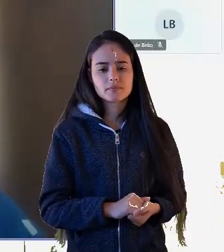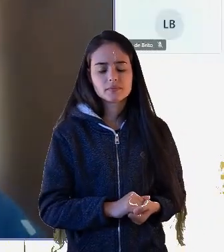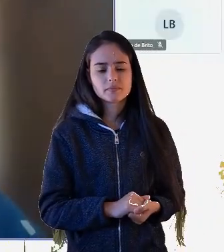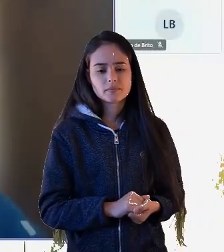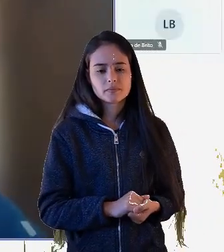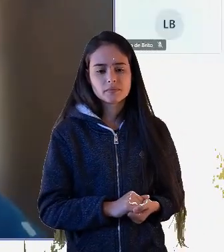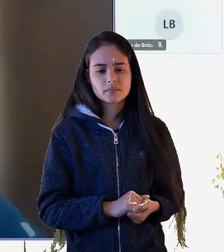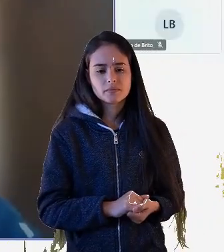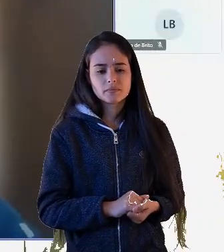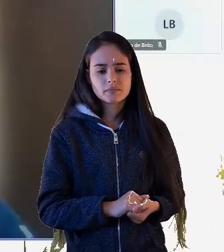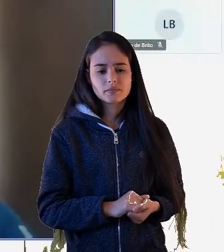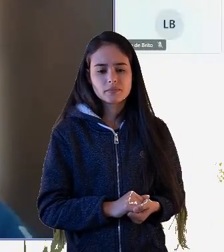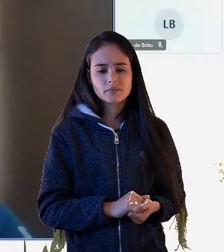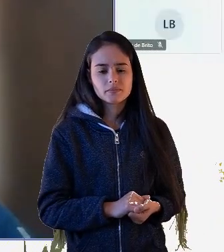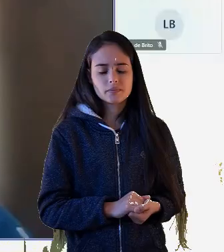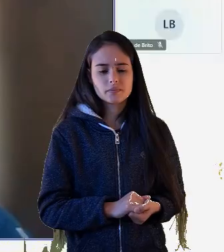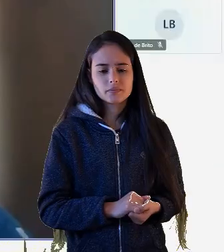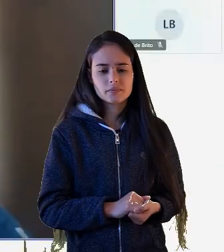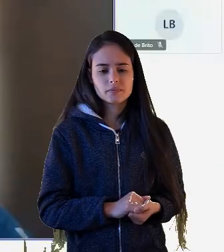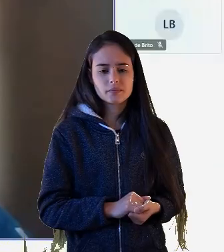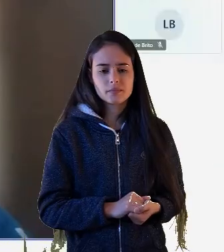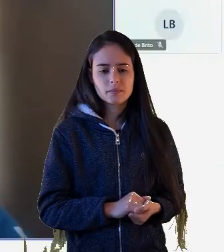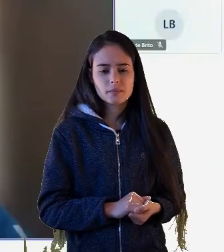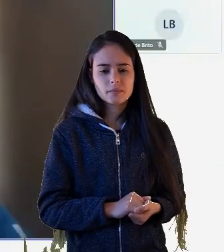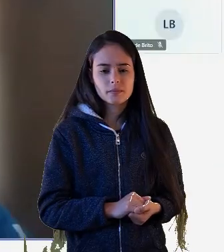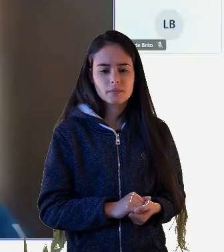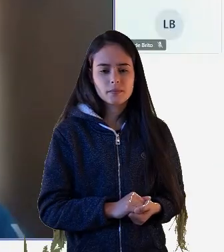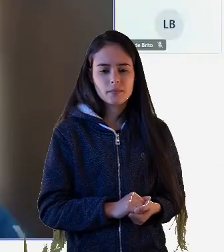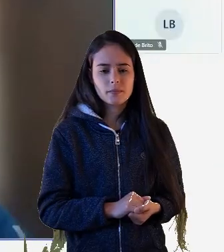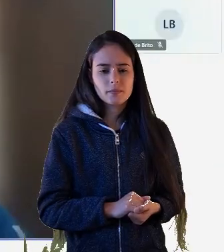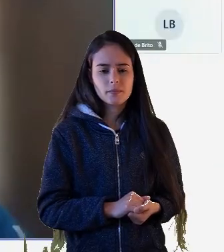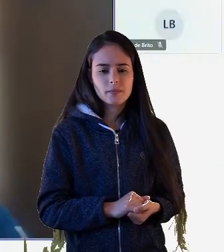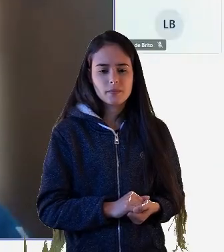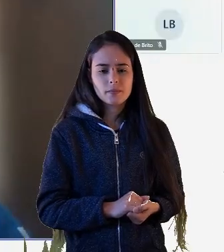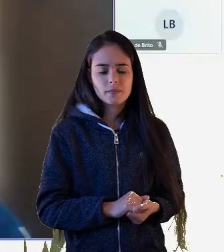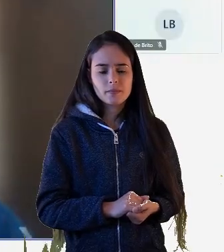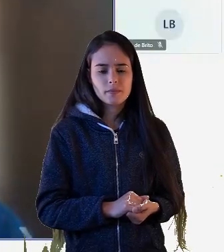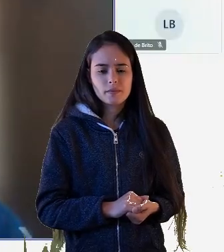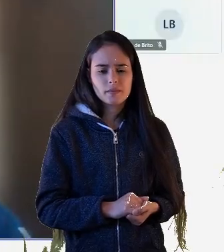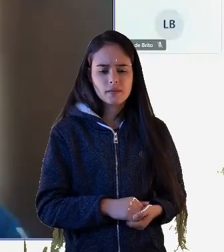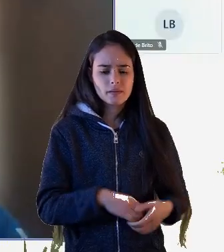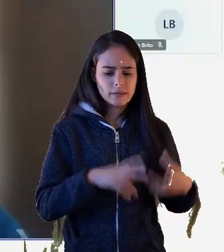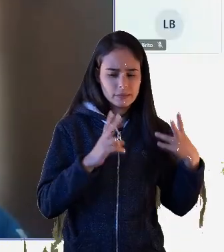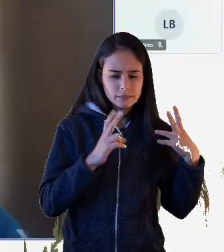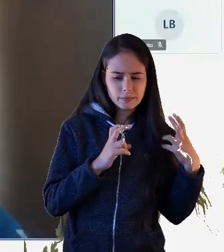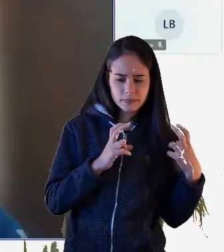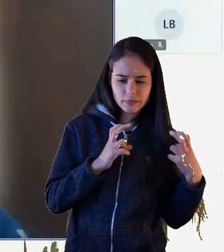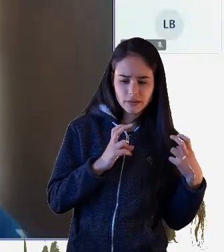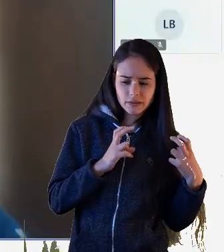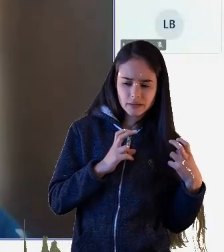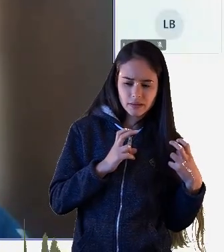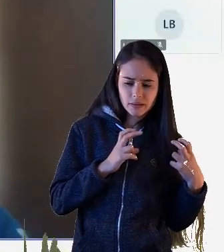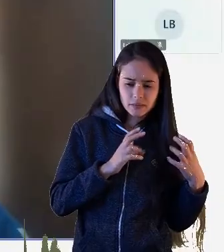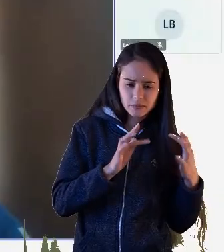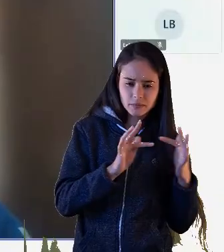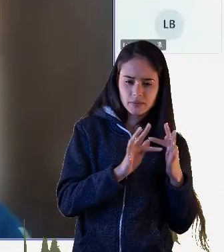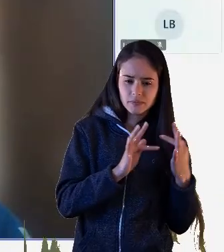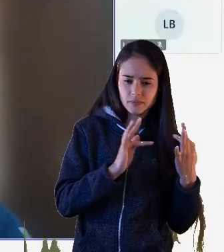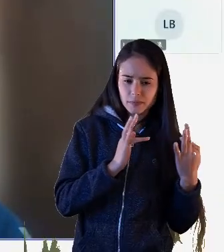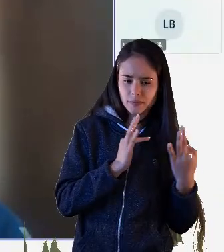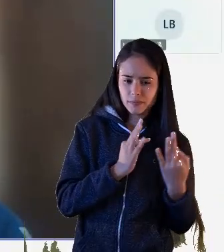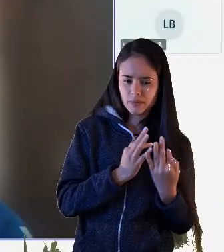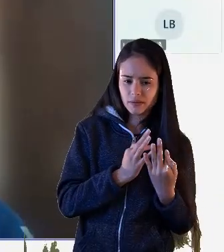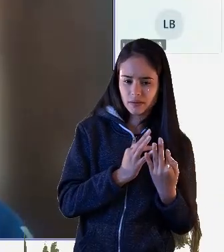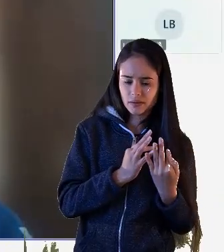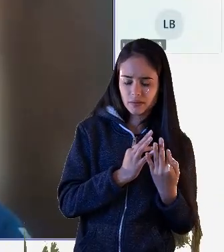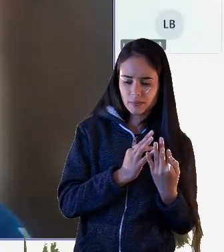mas eu acho muito ruim, né? Parece um tribunal, assim, uma coisa. Ela falou, não, pelo contrário, é um direito adquirido, né?